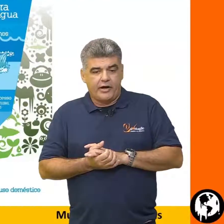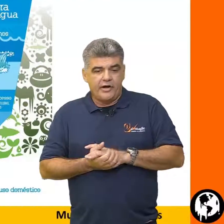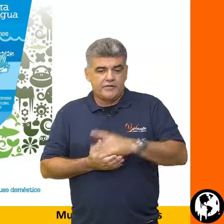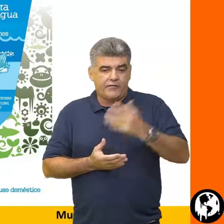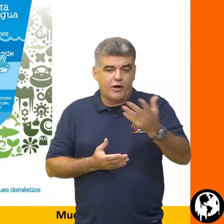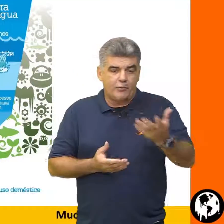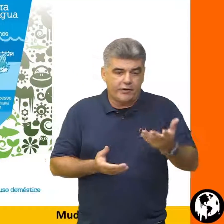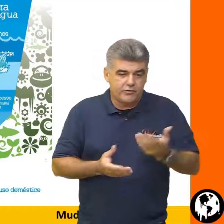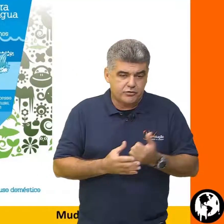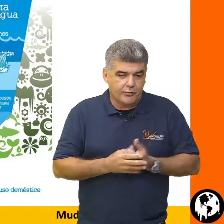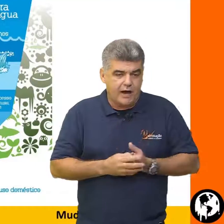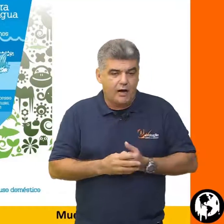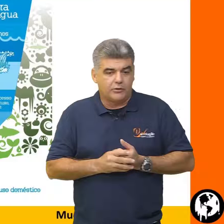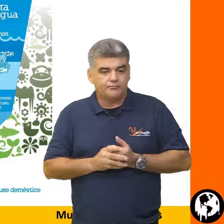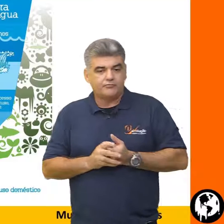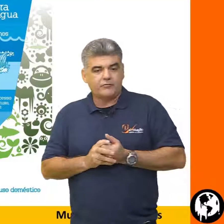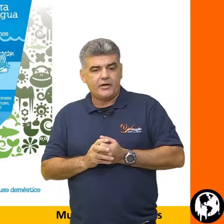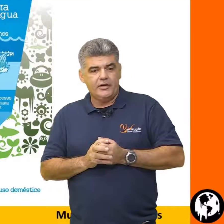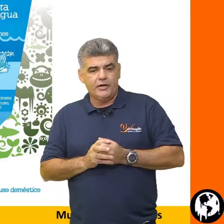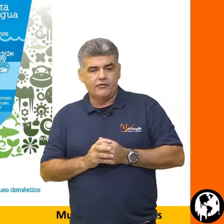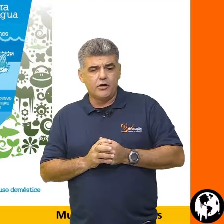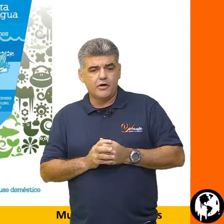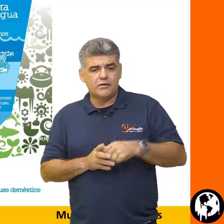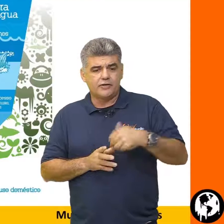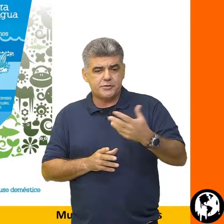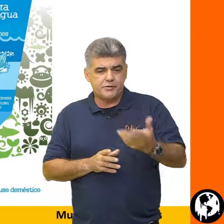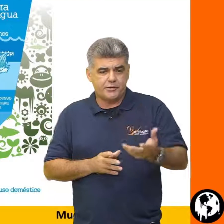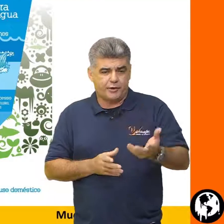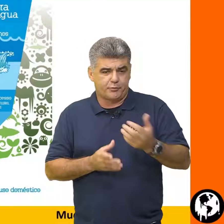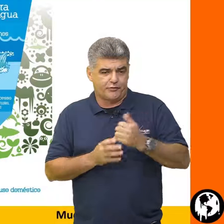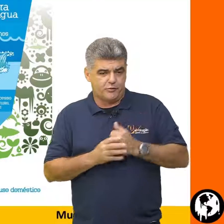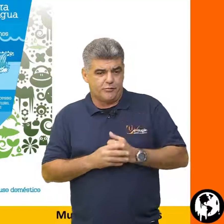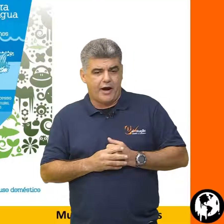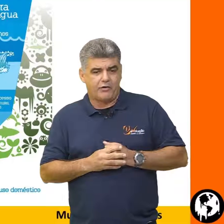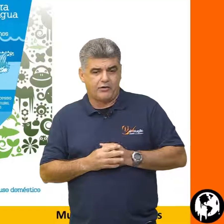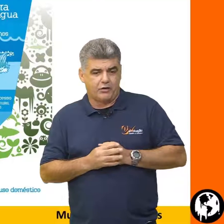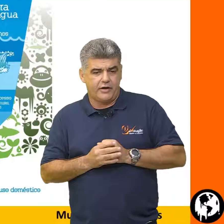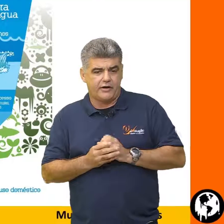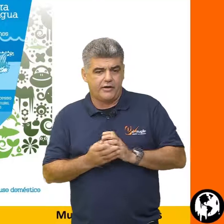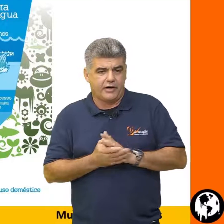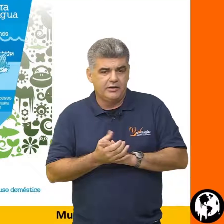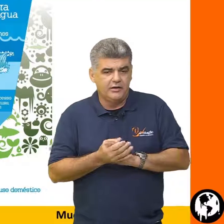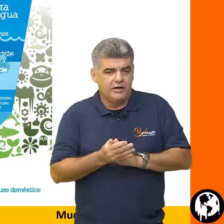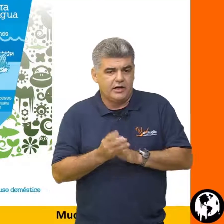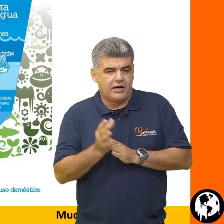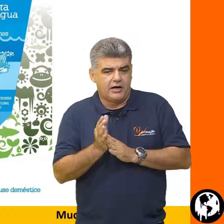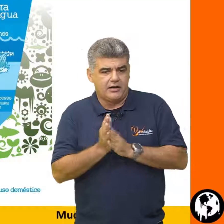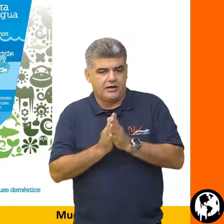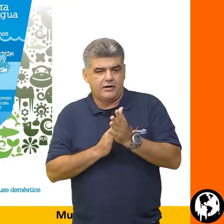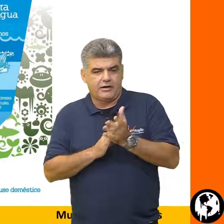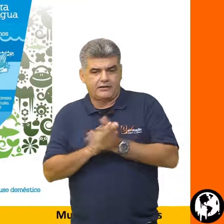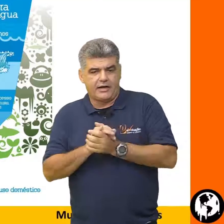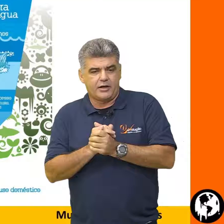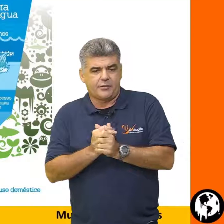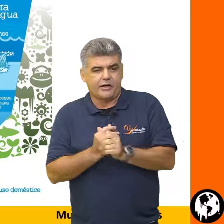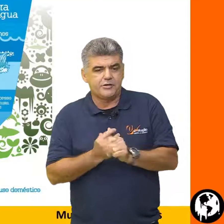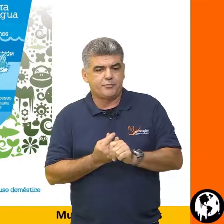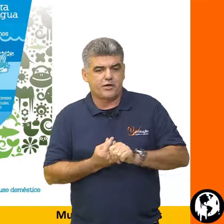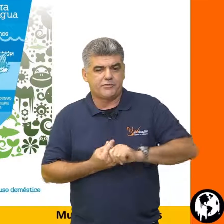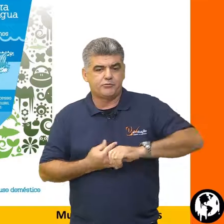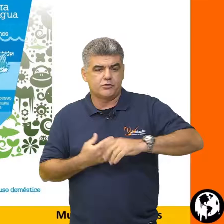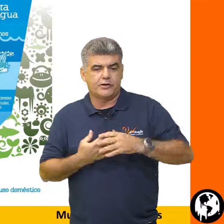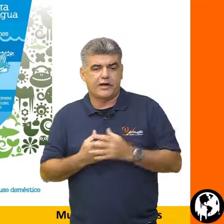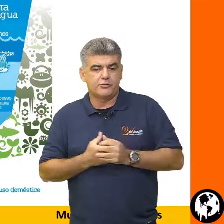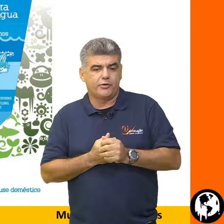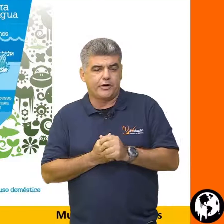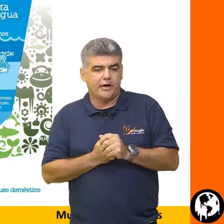Bom, aqui a gente vai falar um pouquinho sobre água, e eu vou mais uma vez pedir para que o professor Mário retorne aqui a tela, para que a gente possa